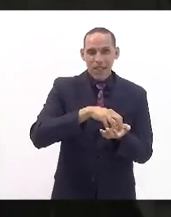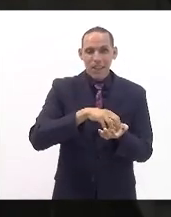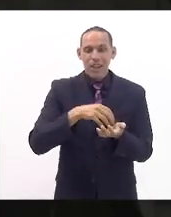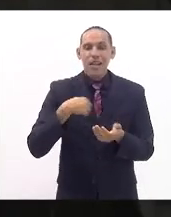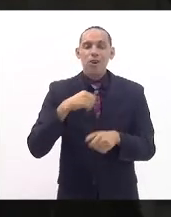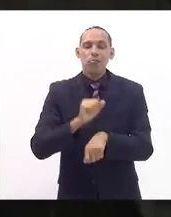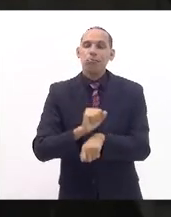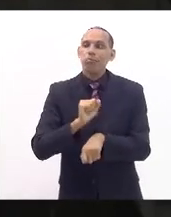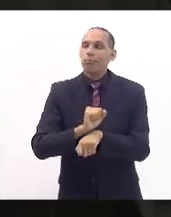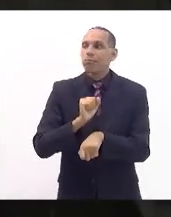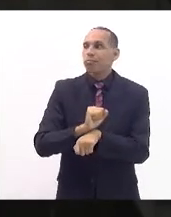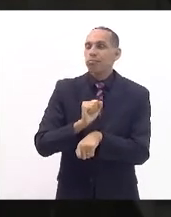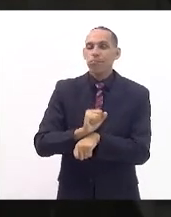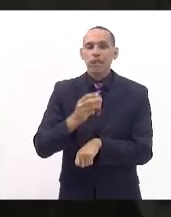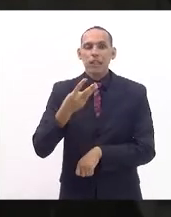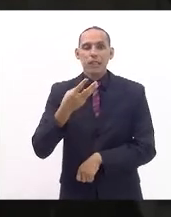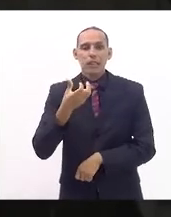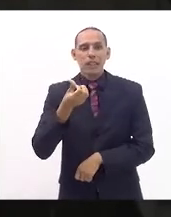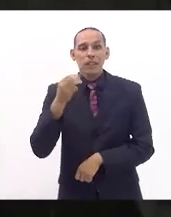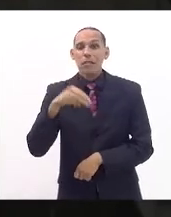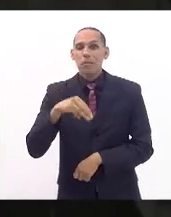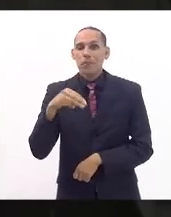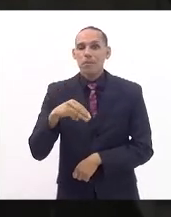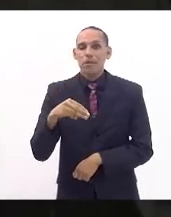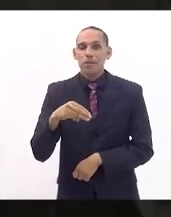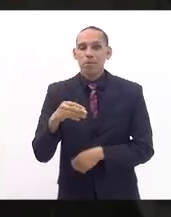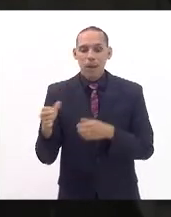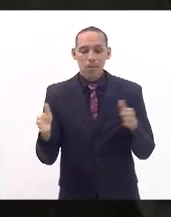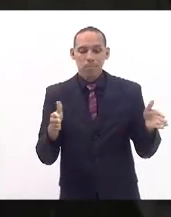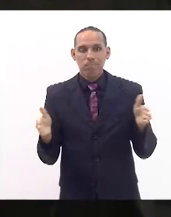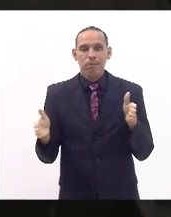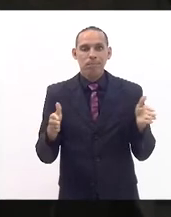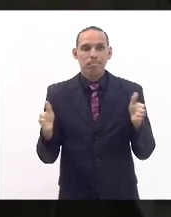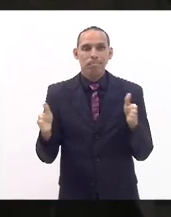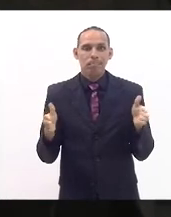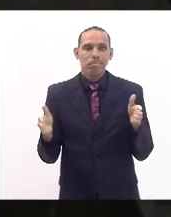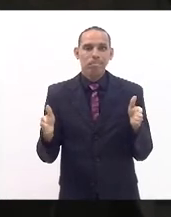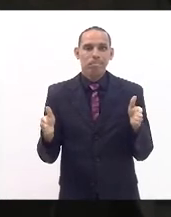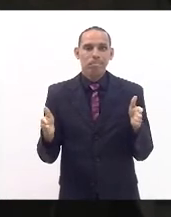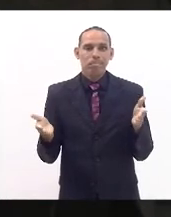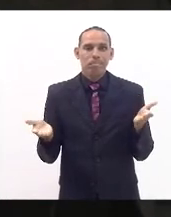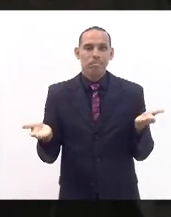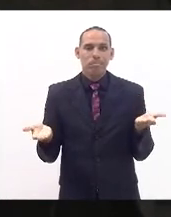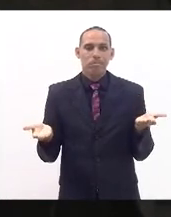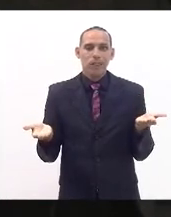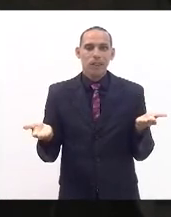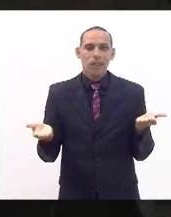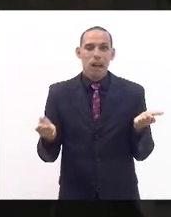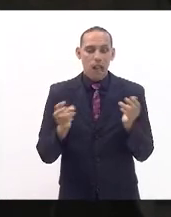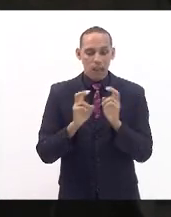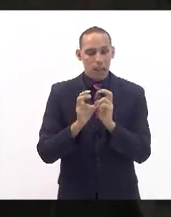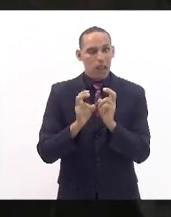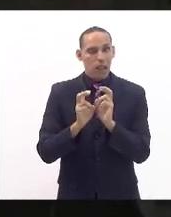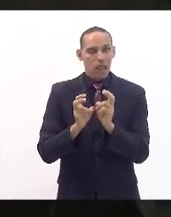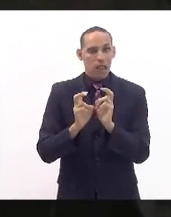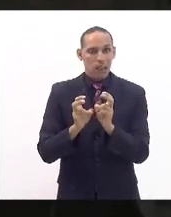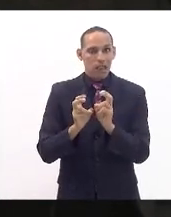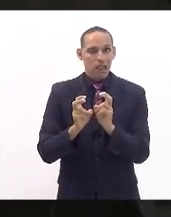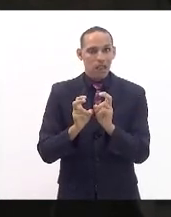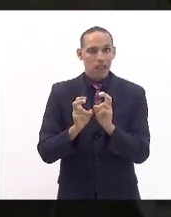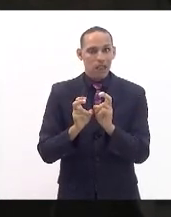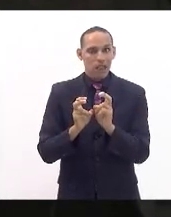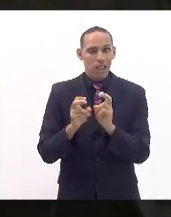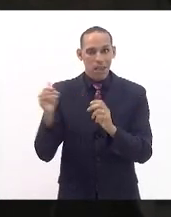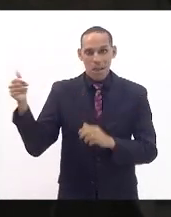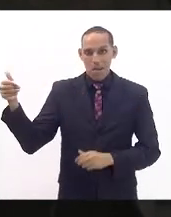36 minutos de intervalo. 36 minutos. E o trem em si,